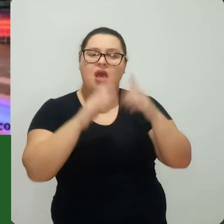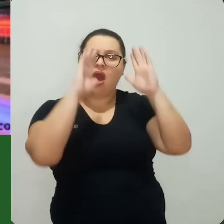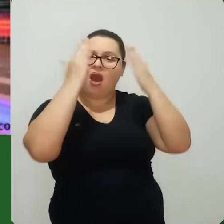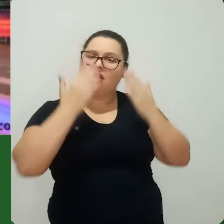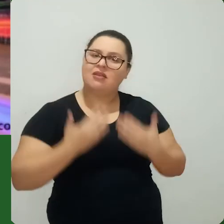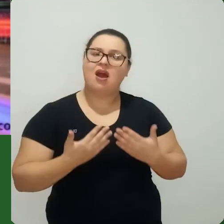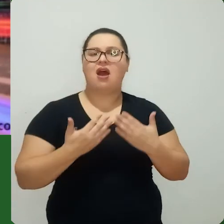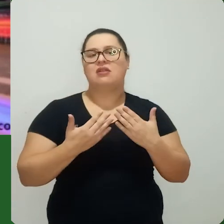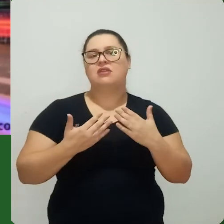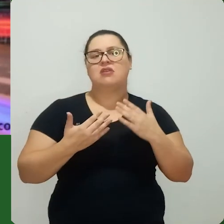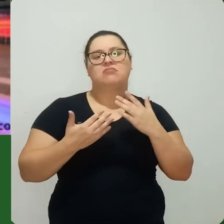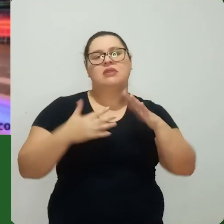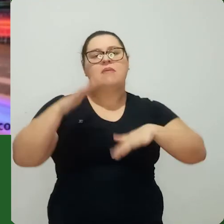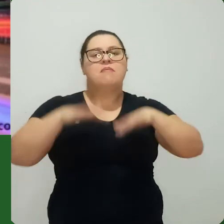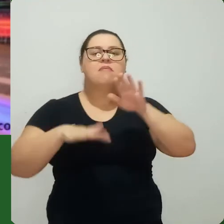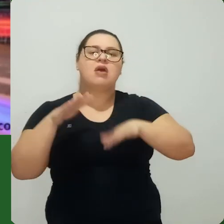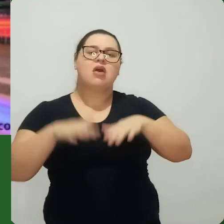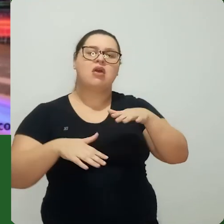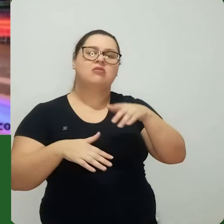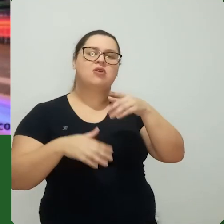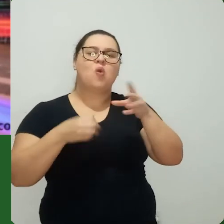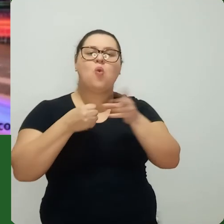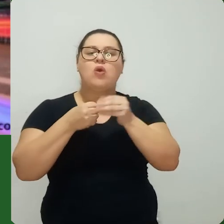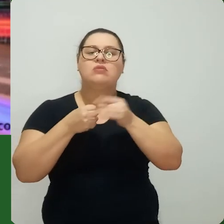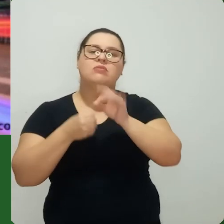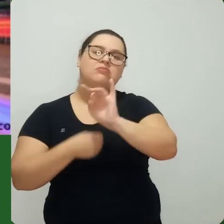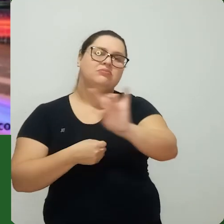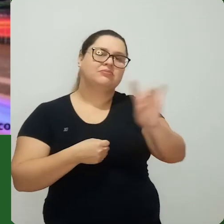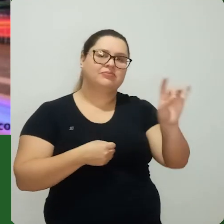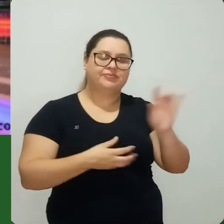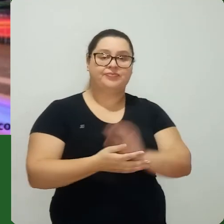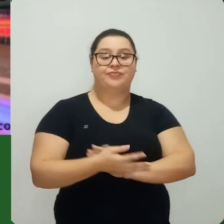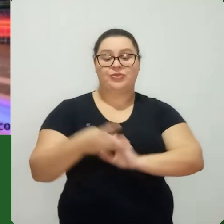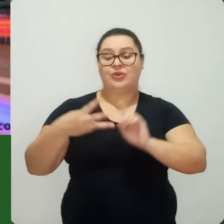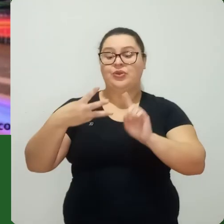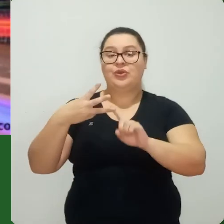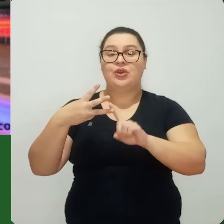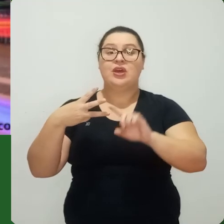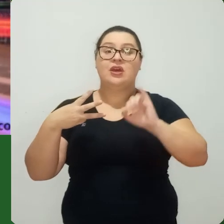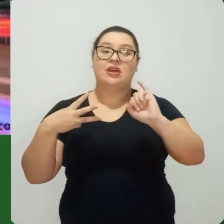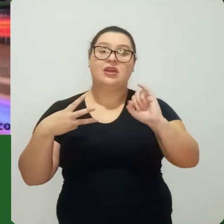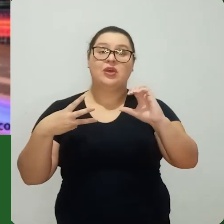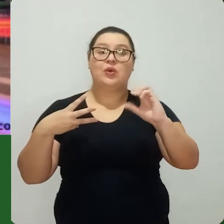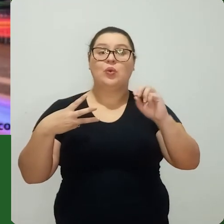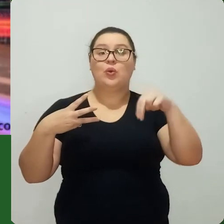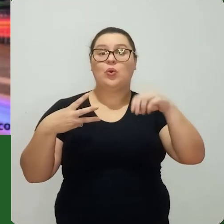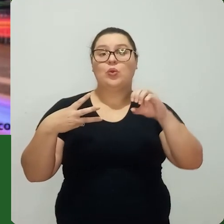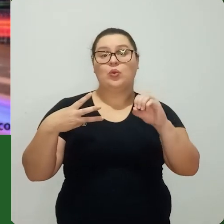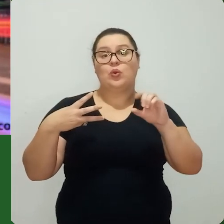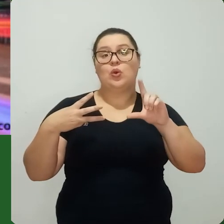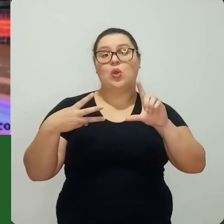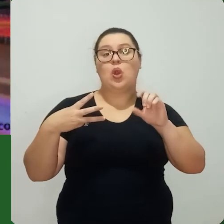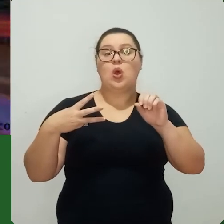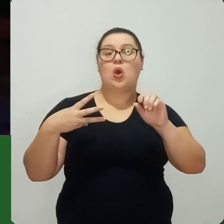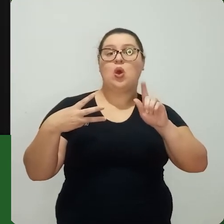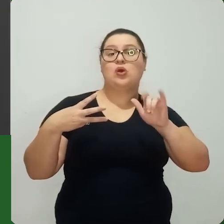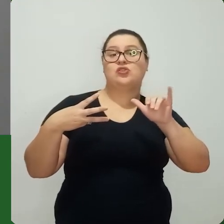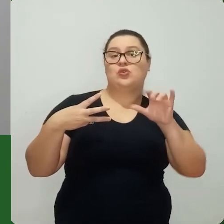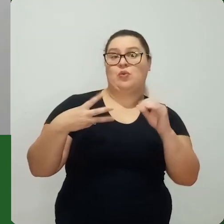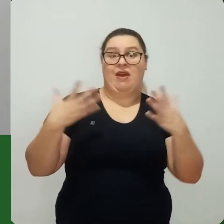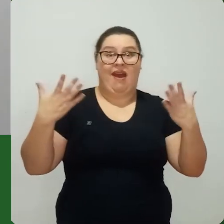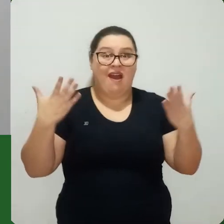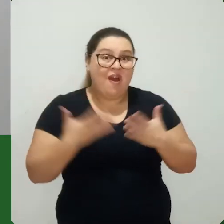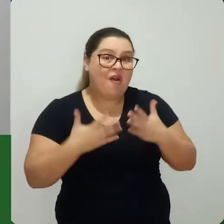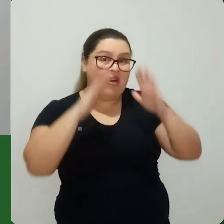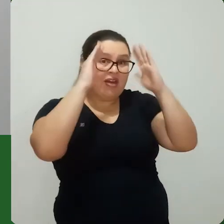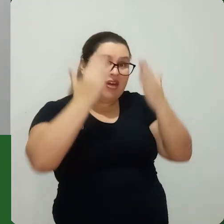tudo bem, afinal essa análise depende da referência de cada um. E o último nível é o nível iconológico. E essa análise a gente